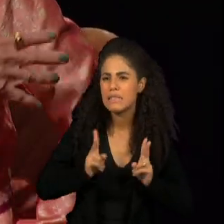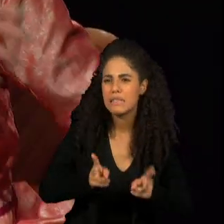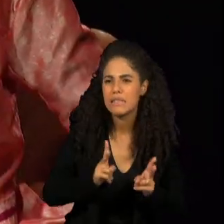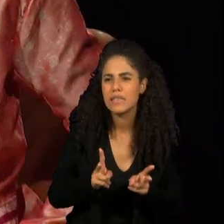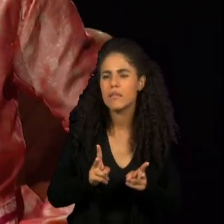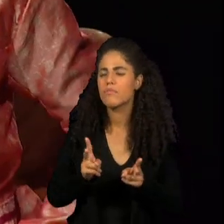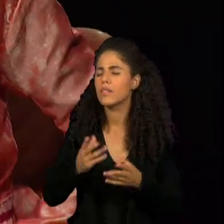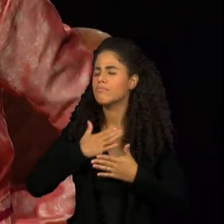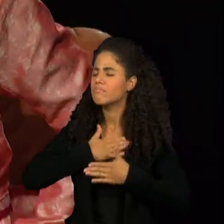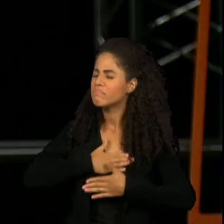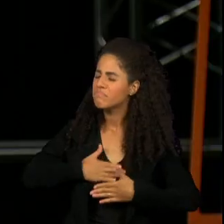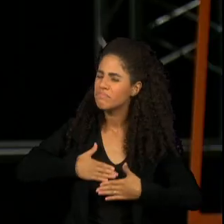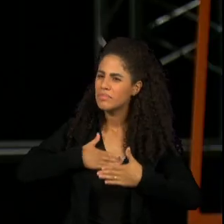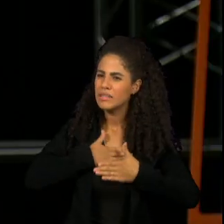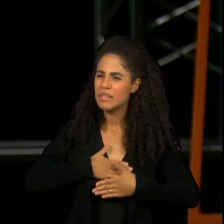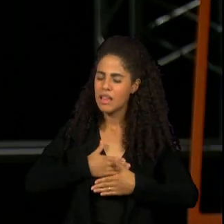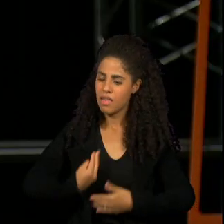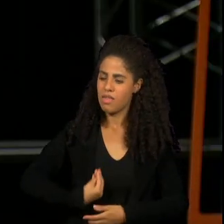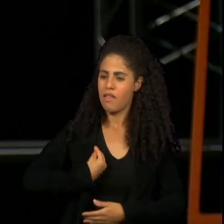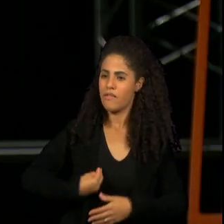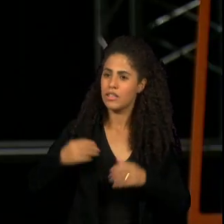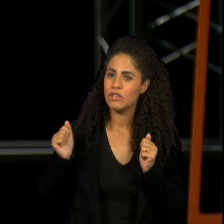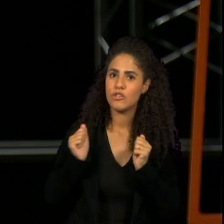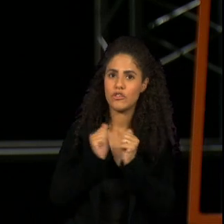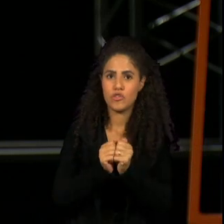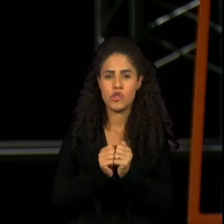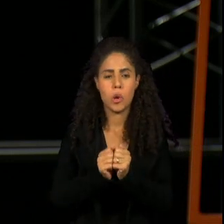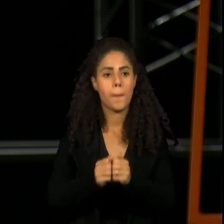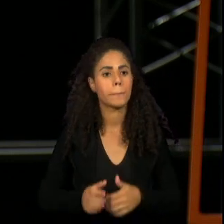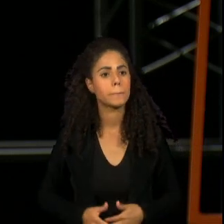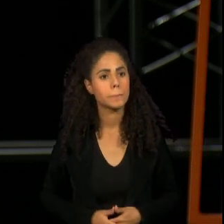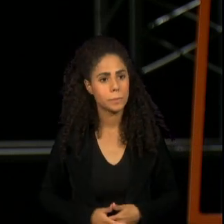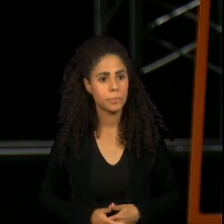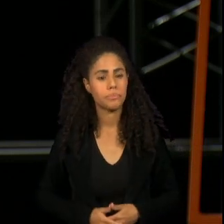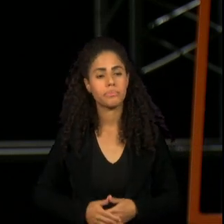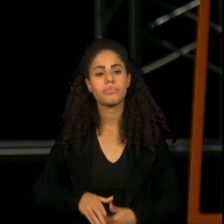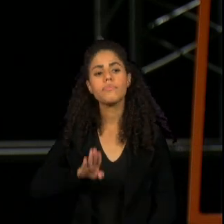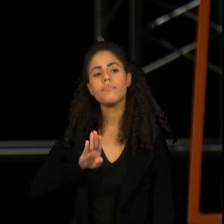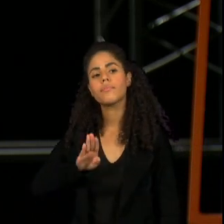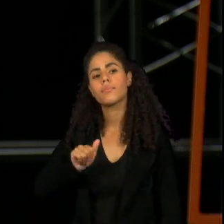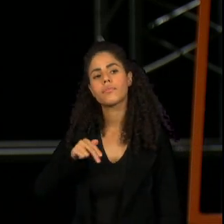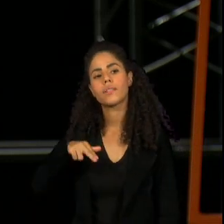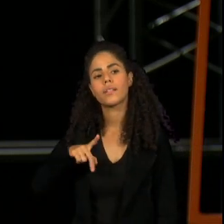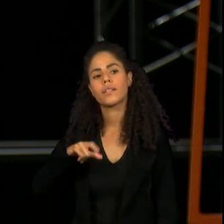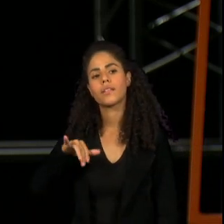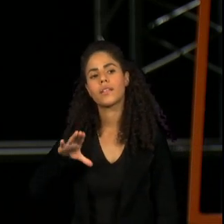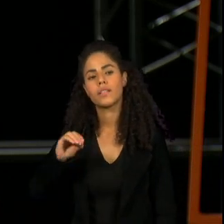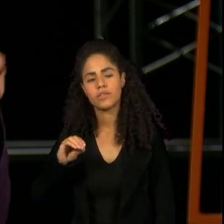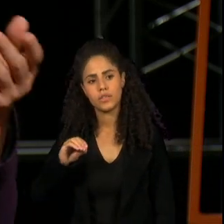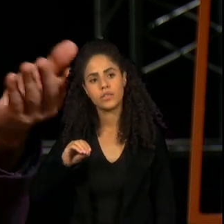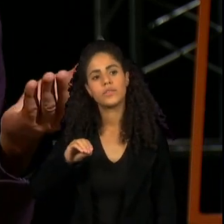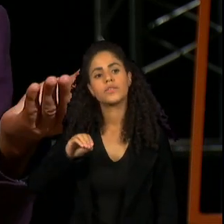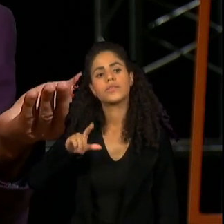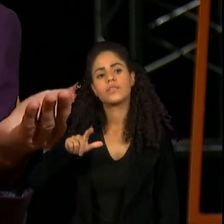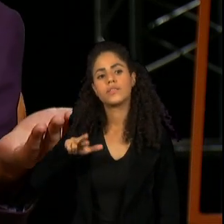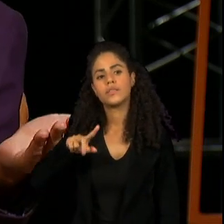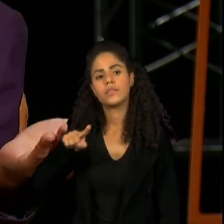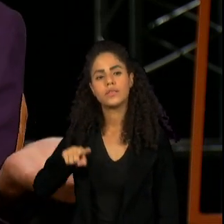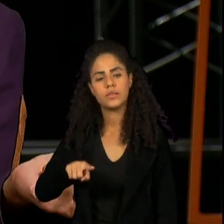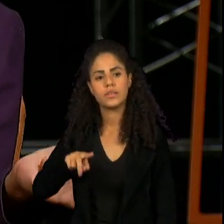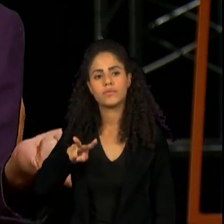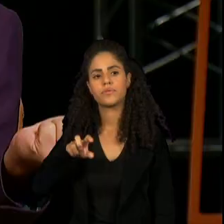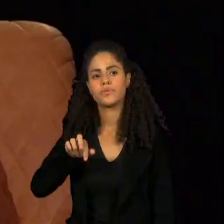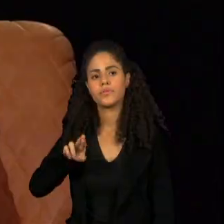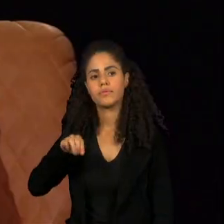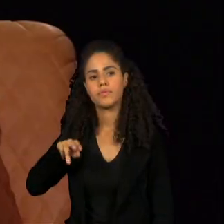um presente enorme. Bom, aí vem o Sganzella com o Bandido da Luz Vermelha, que foi um terremoto no cinema brasileiro. O Sganzella tinha 23 anos